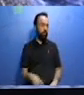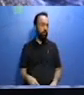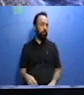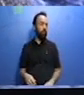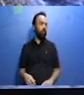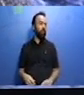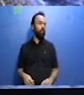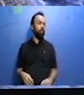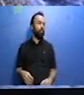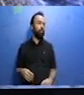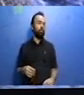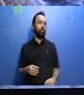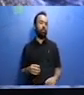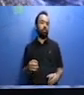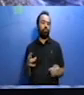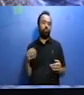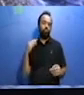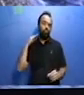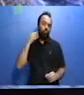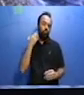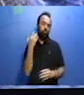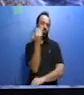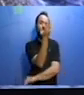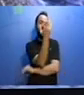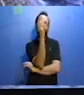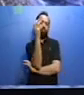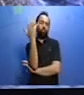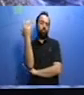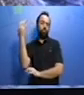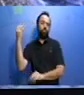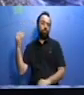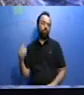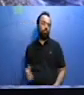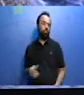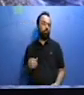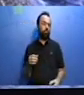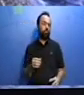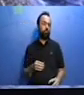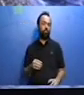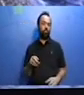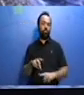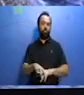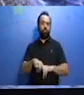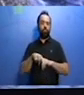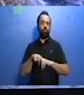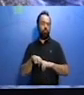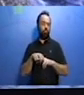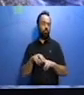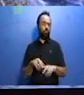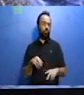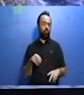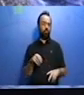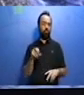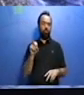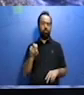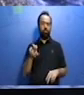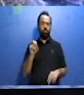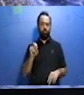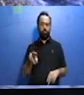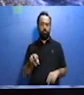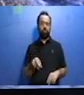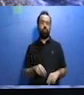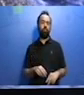causa efeitos tóxicos, que pela absorção ou ingestão dessa substância na água, ele também pode